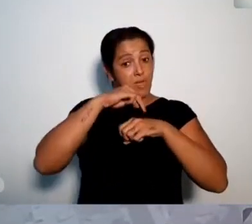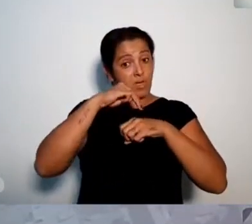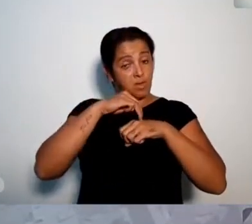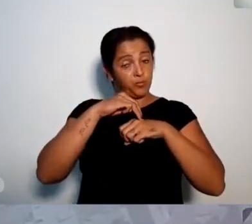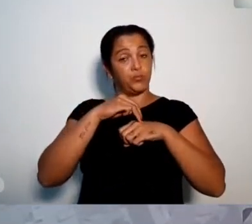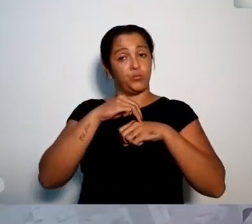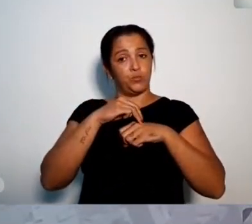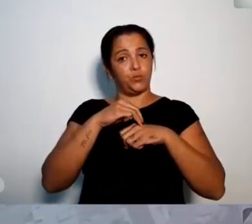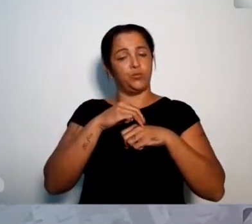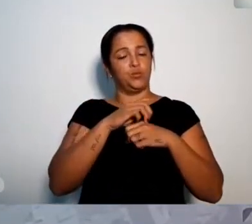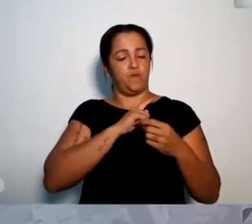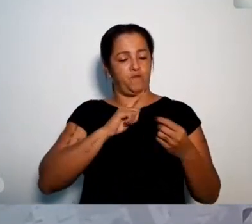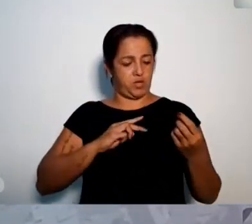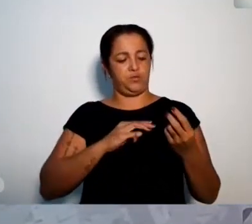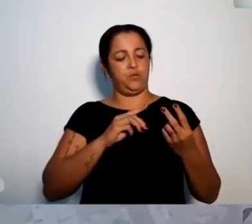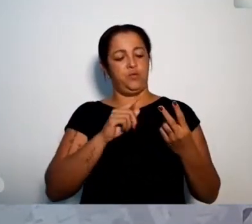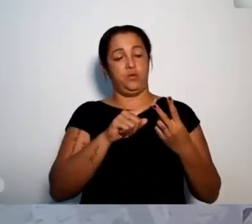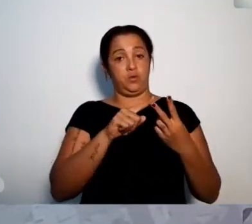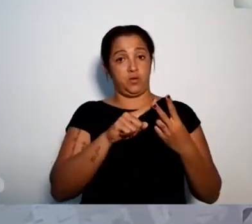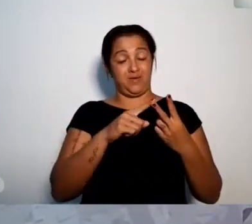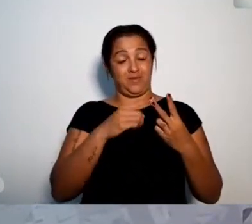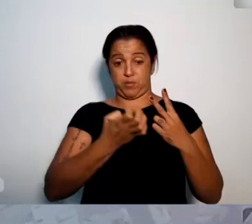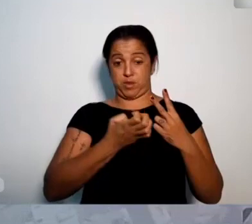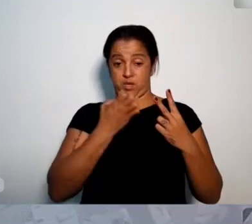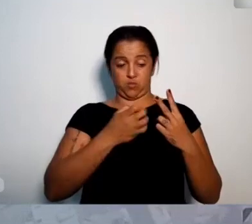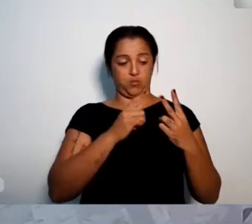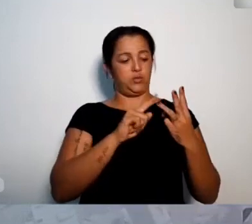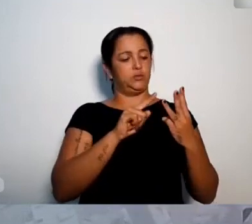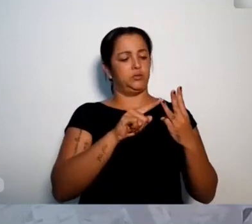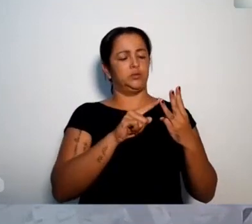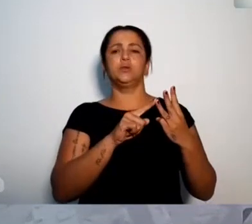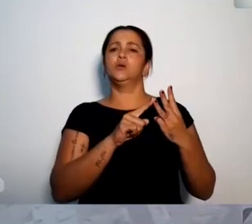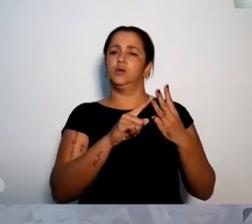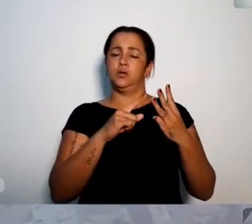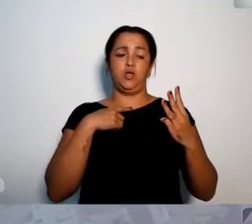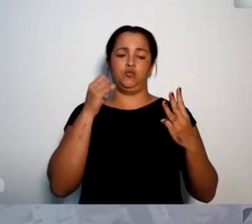dos empregadores e membros dos empregados.